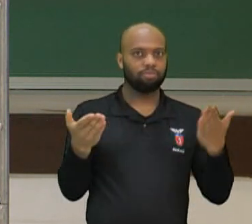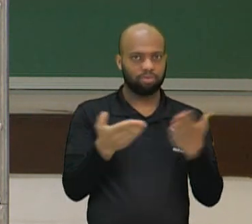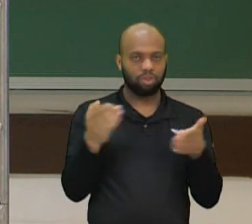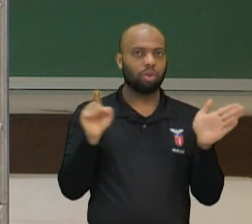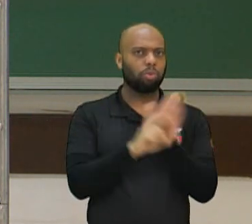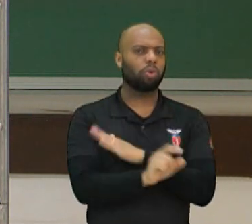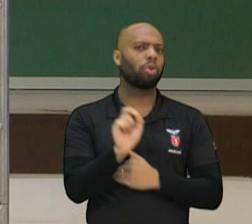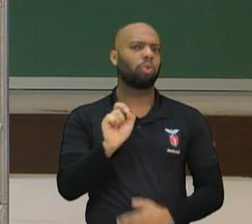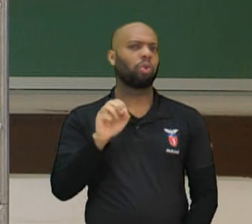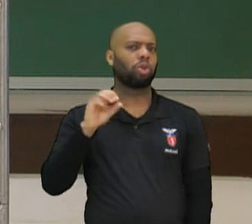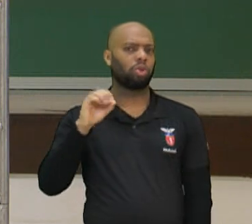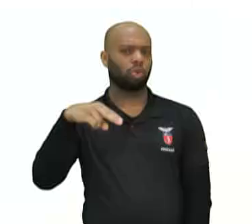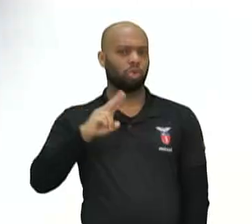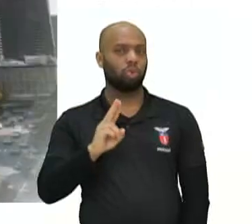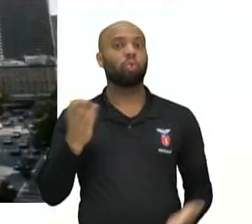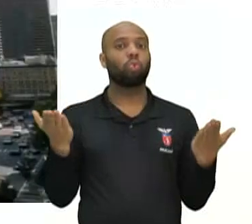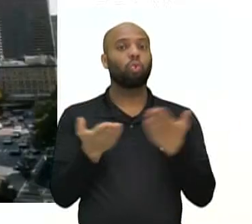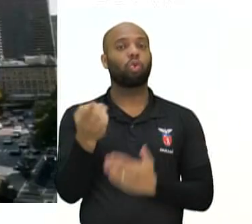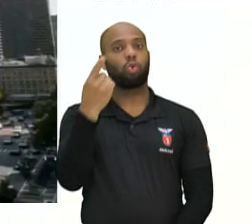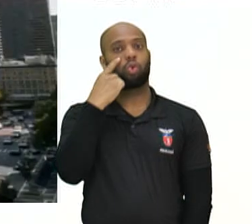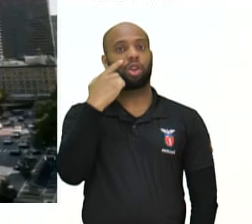problematizadora, vamos ver um vídeo.